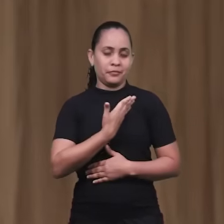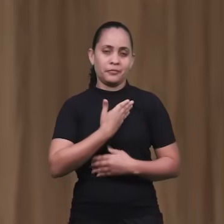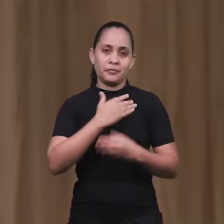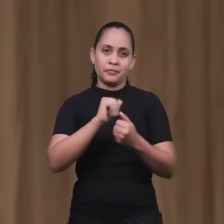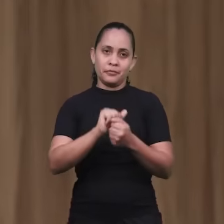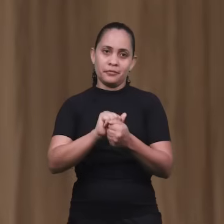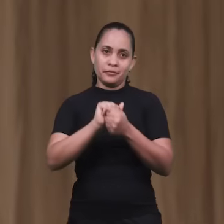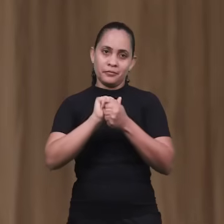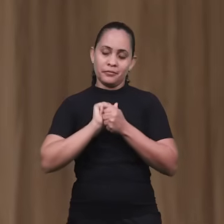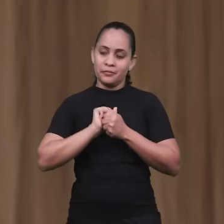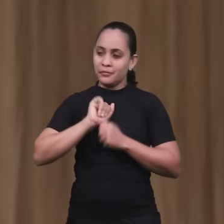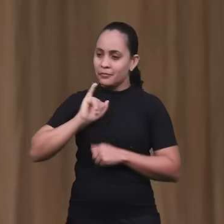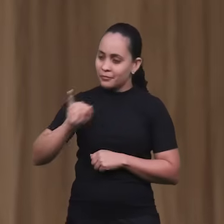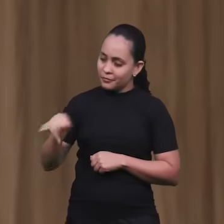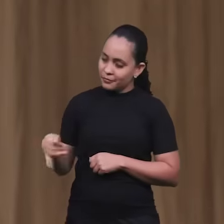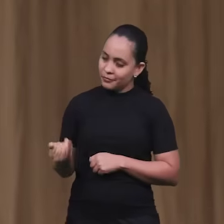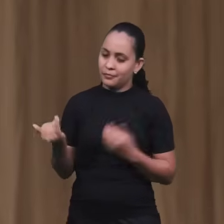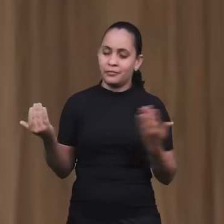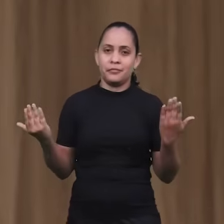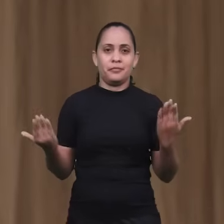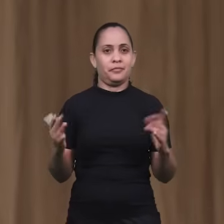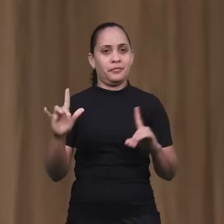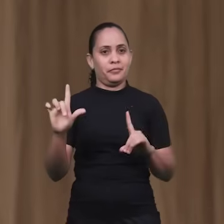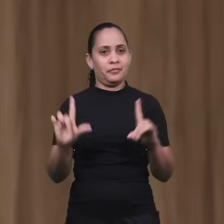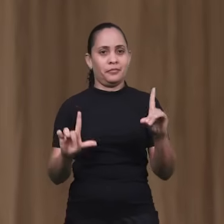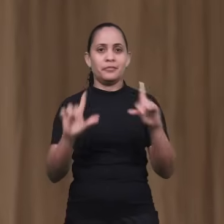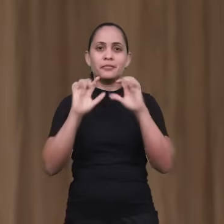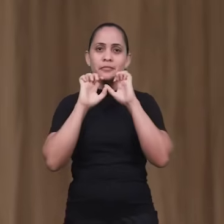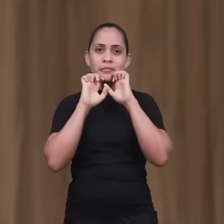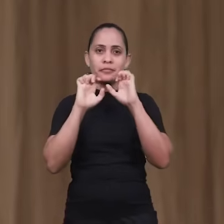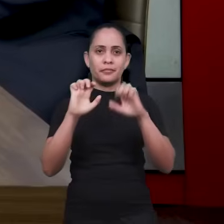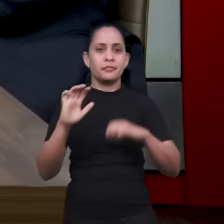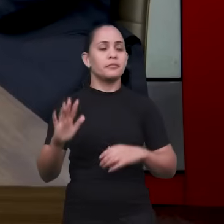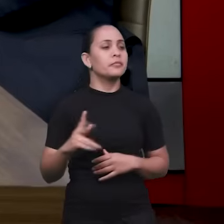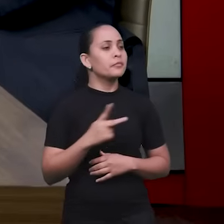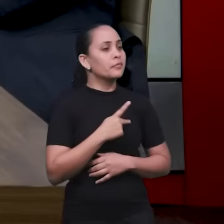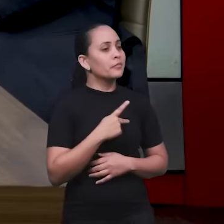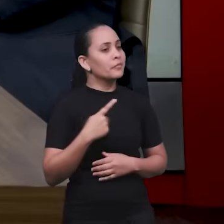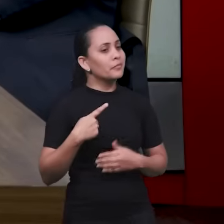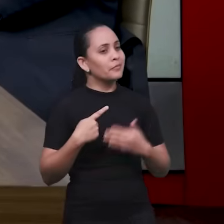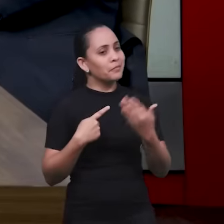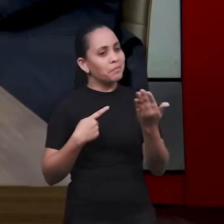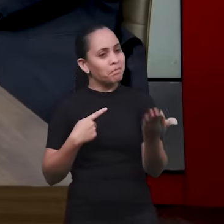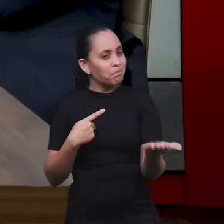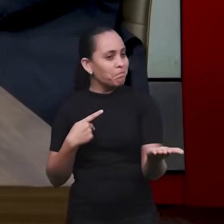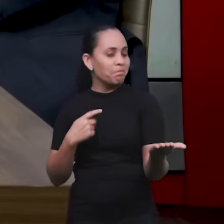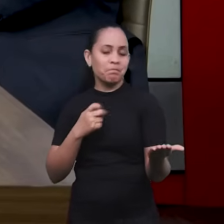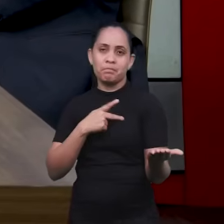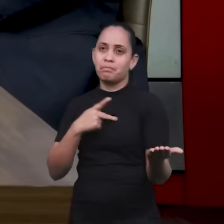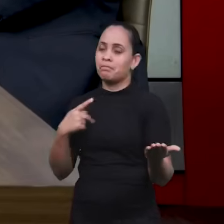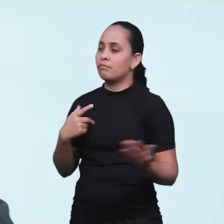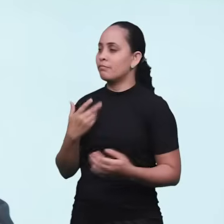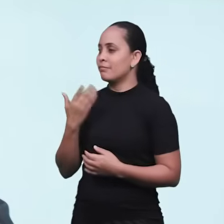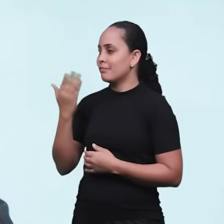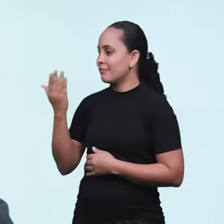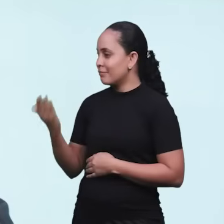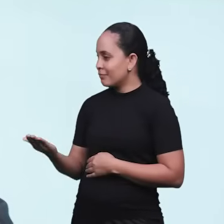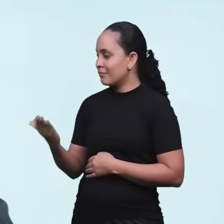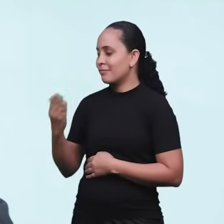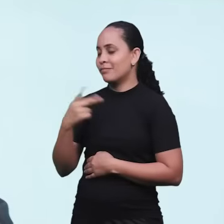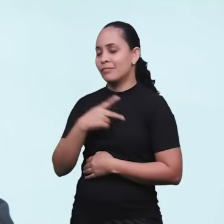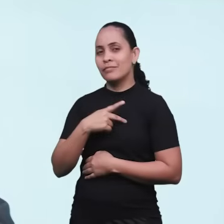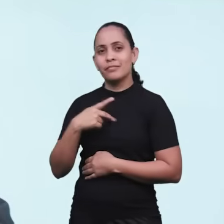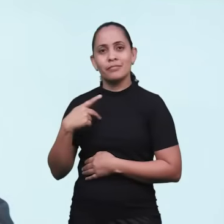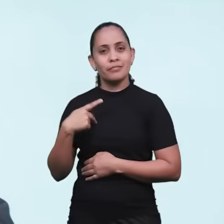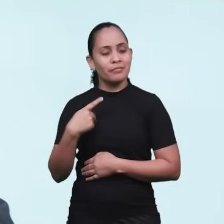estão conosco em mais uma oportunidade do programa Evangelhos. Pastor Marcos. Paz do Senhor, pastor Juliano, pastor Ronieli, a